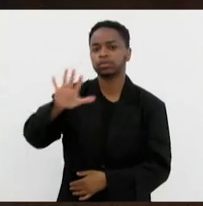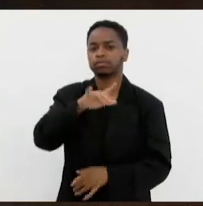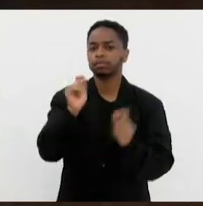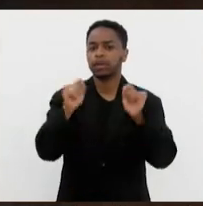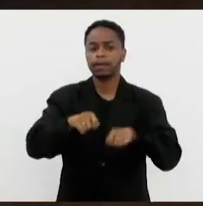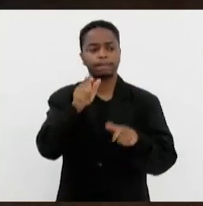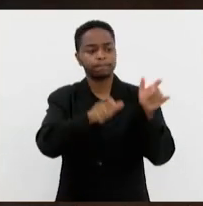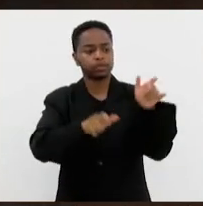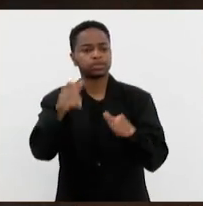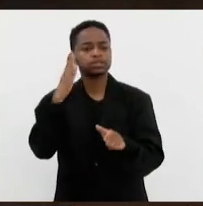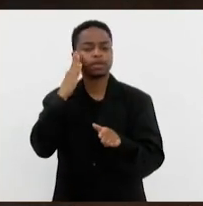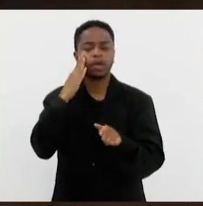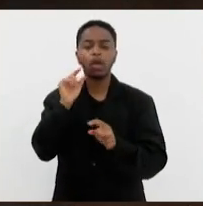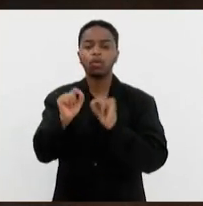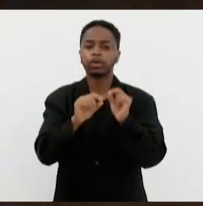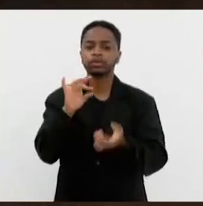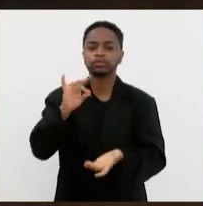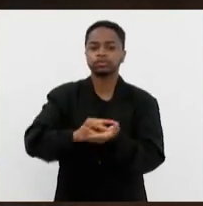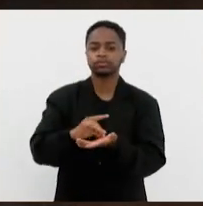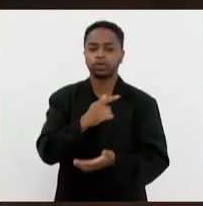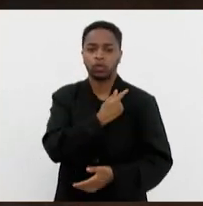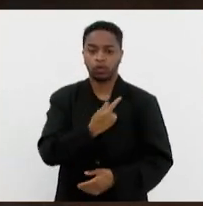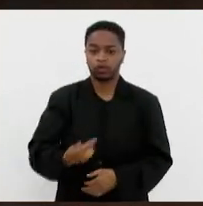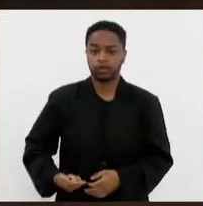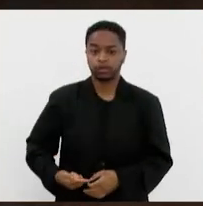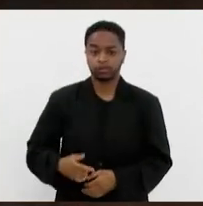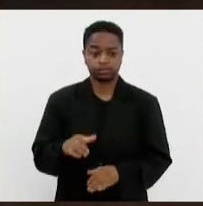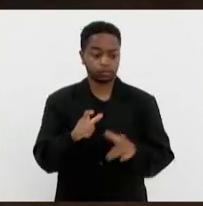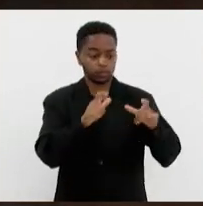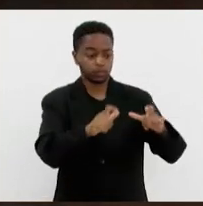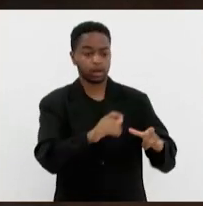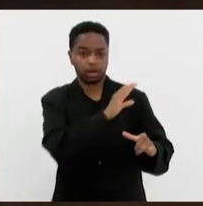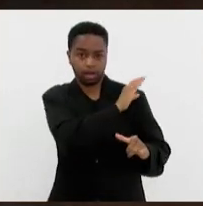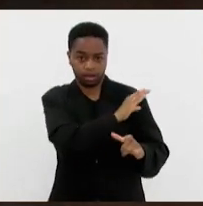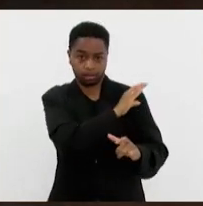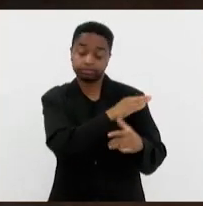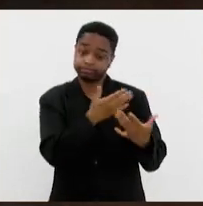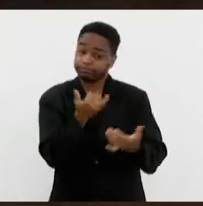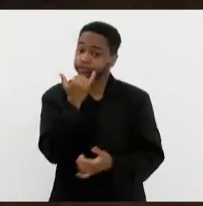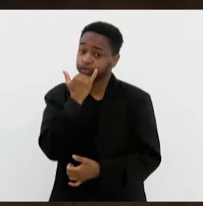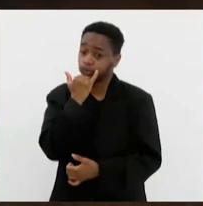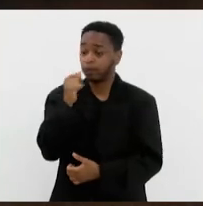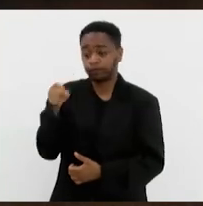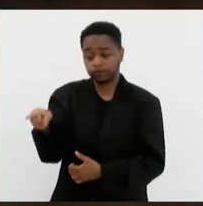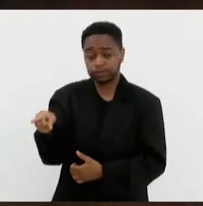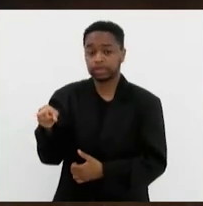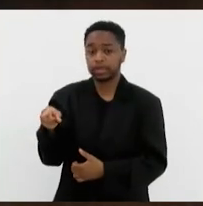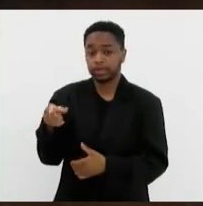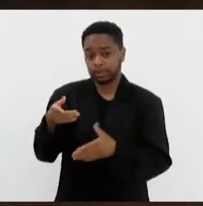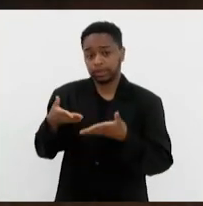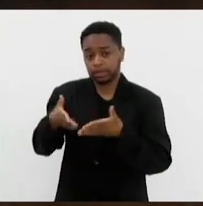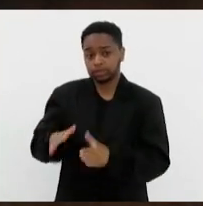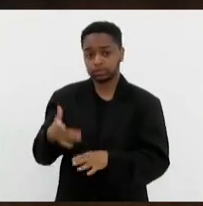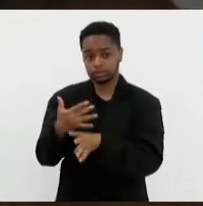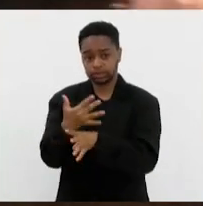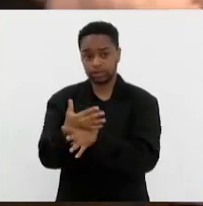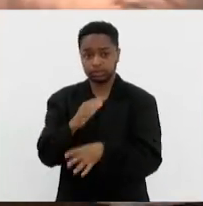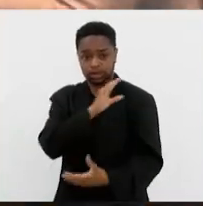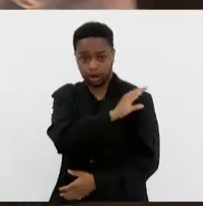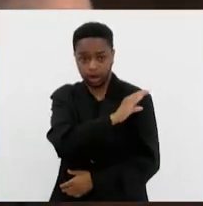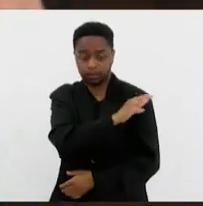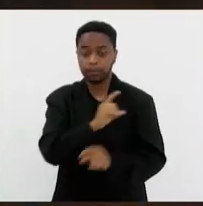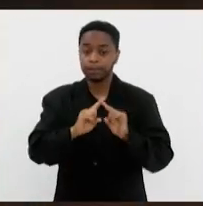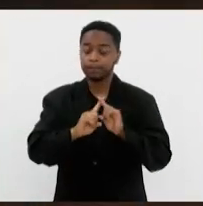que é o governo da Prefeitura de Campos. O senhor me perdoe, apesar do senhor ser do município de Campos, mas a